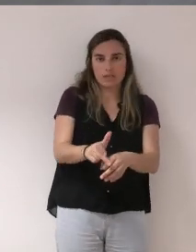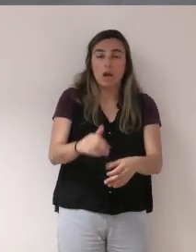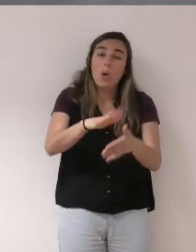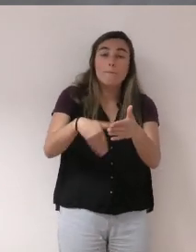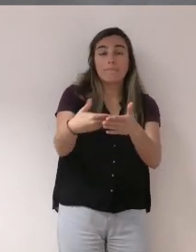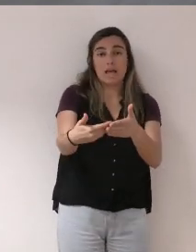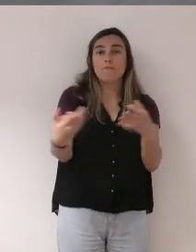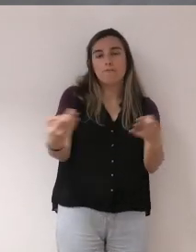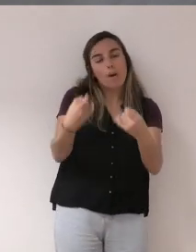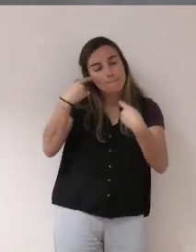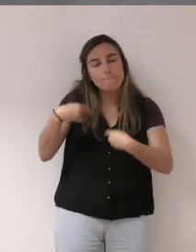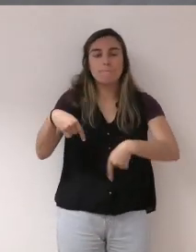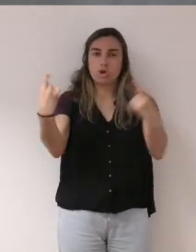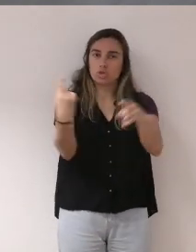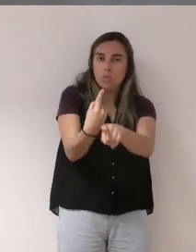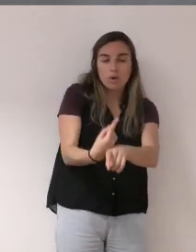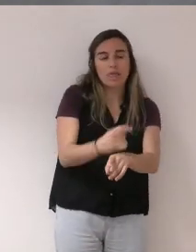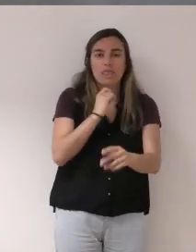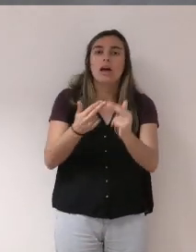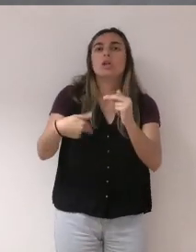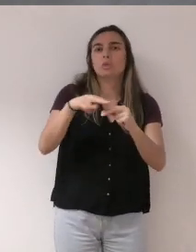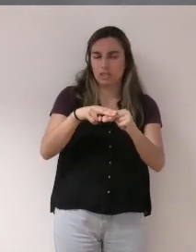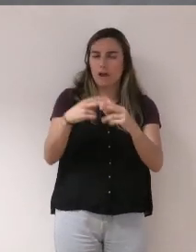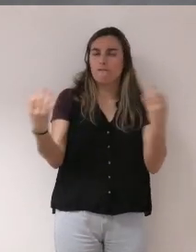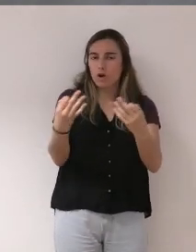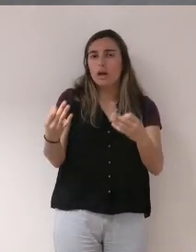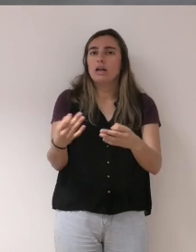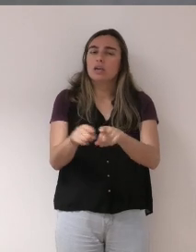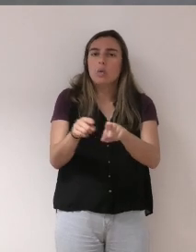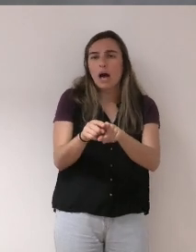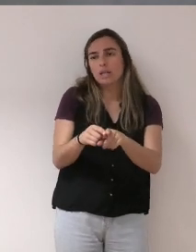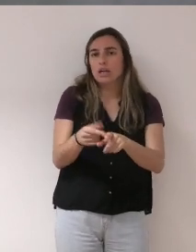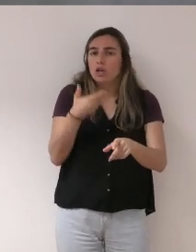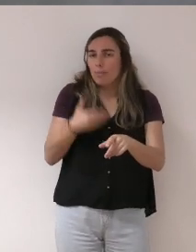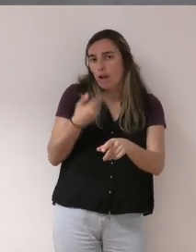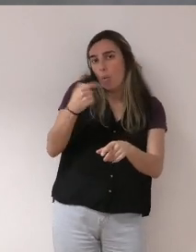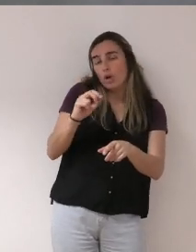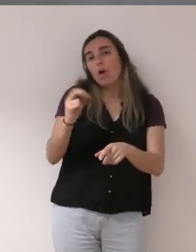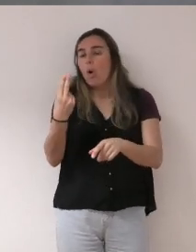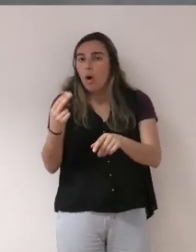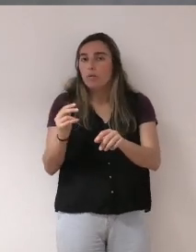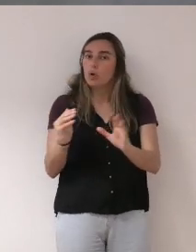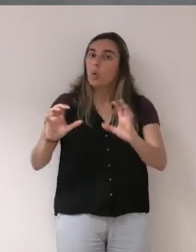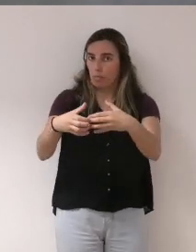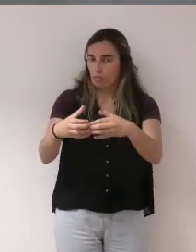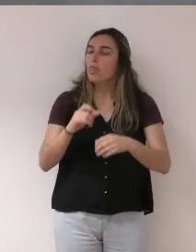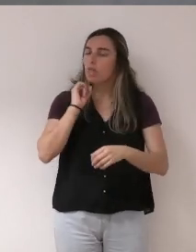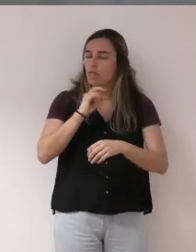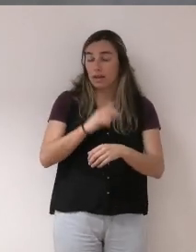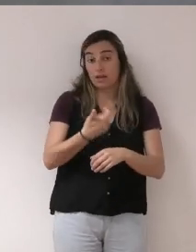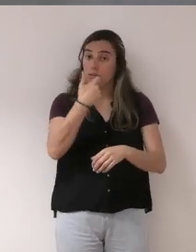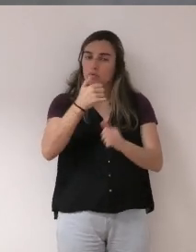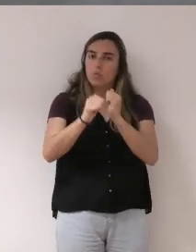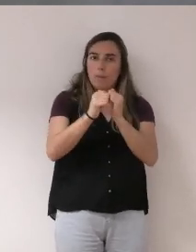no qual as representações se tornam atualizáveis enquanto experiências individuais e coletivas. O